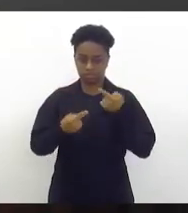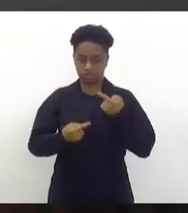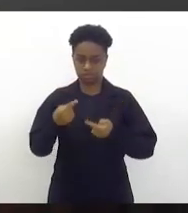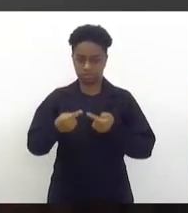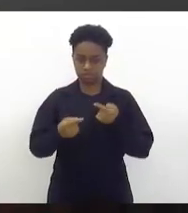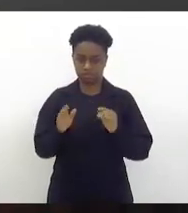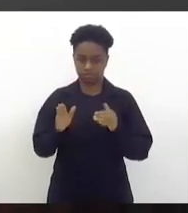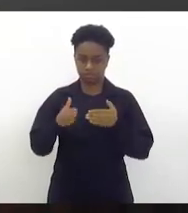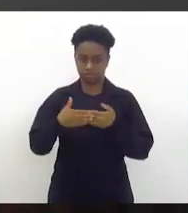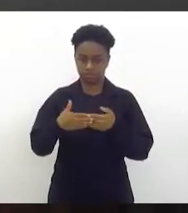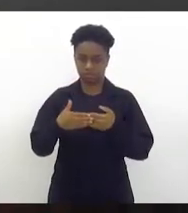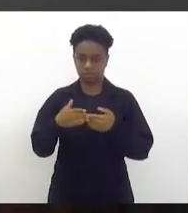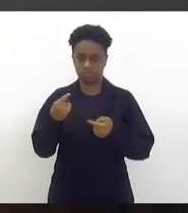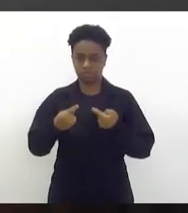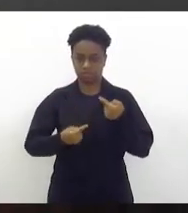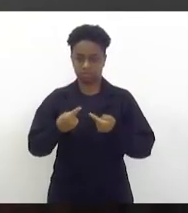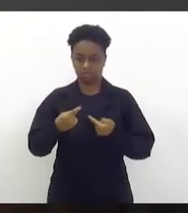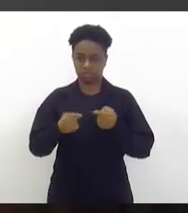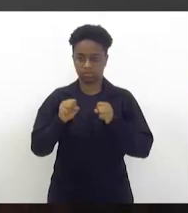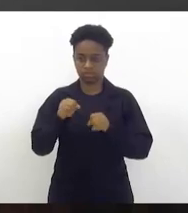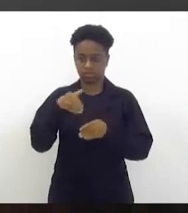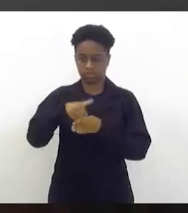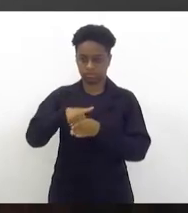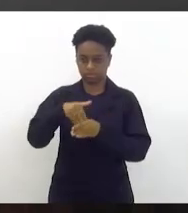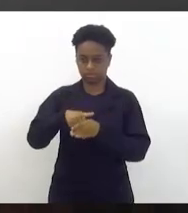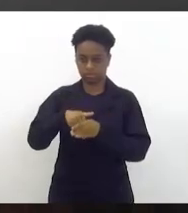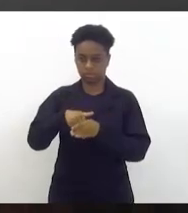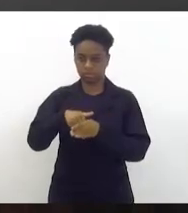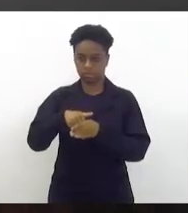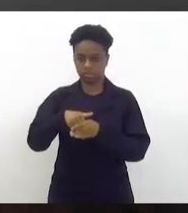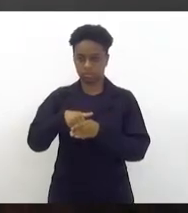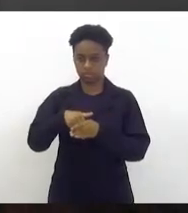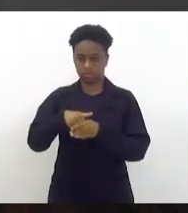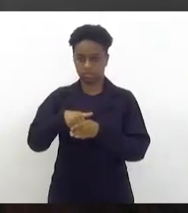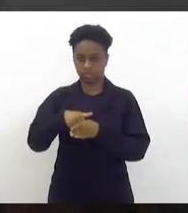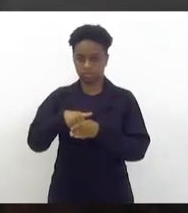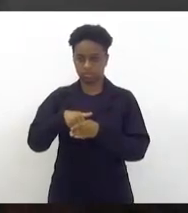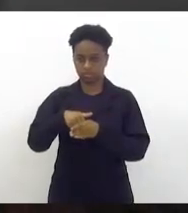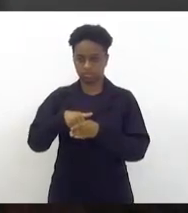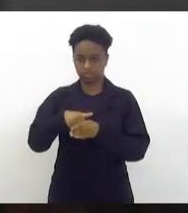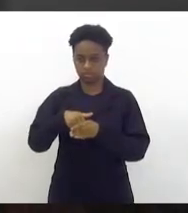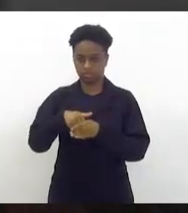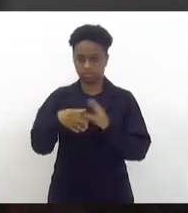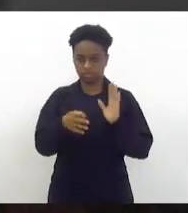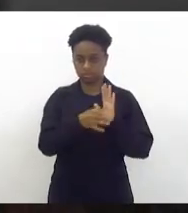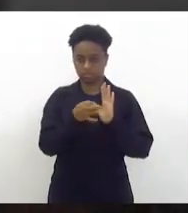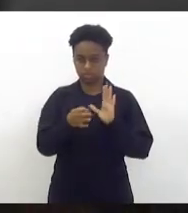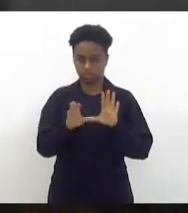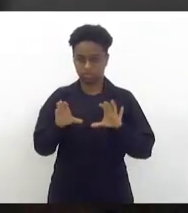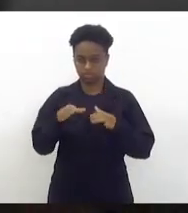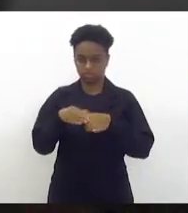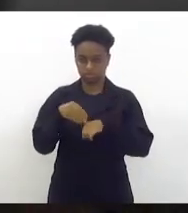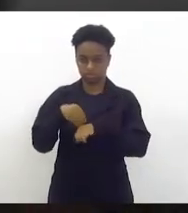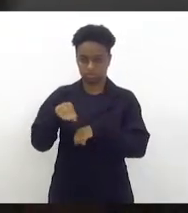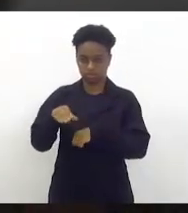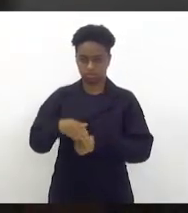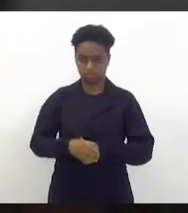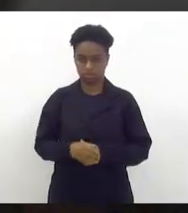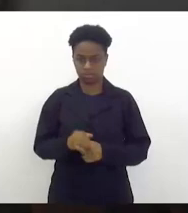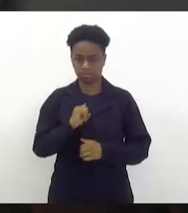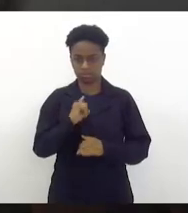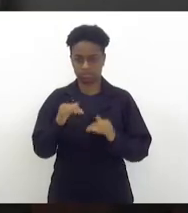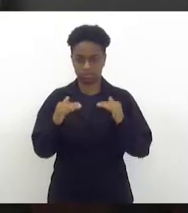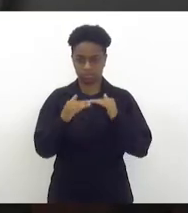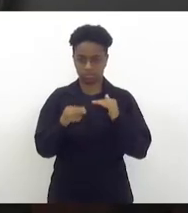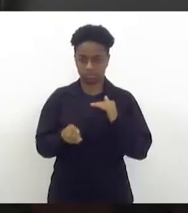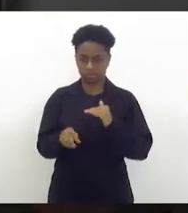discutir, encerrada a discussão. Em votação, parecer da Comissão de Indicação.